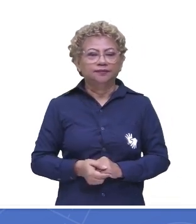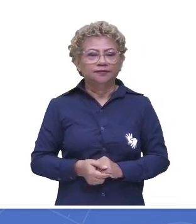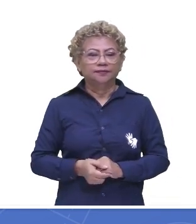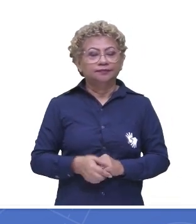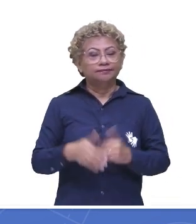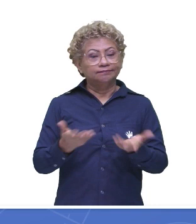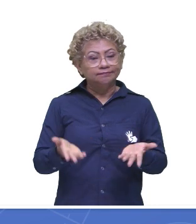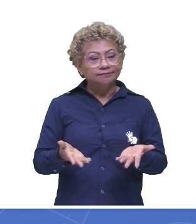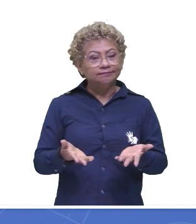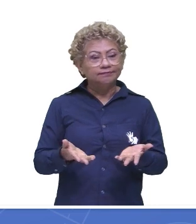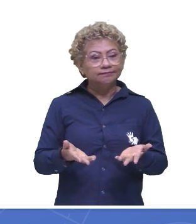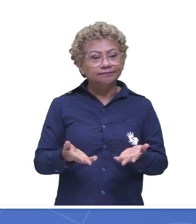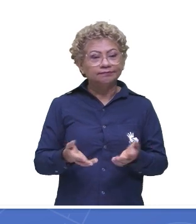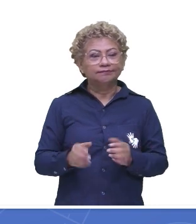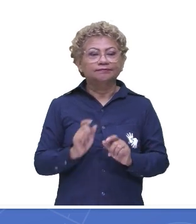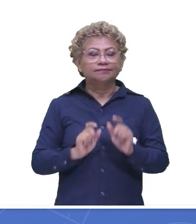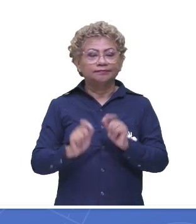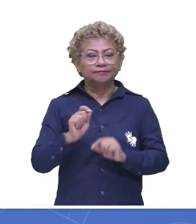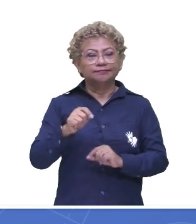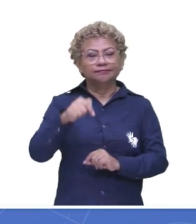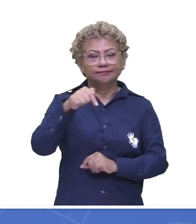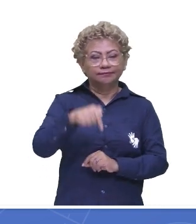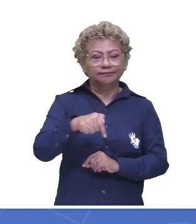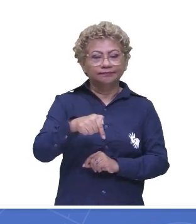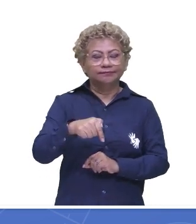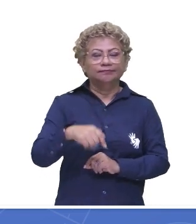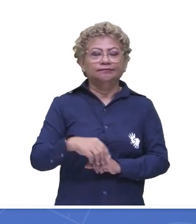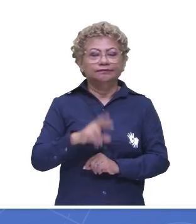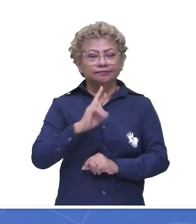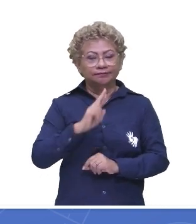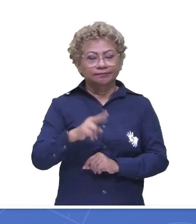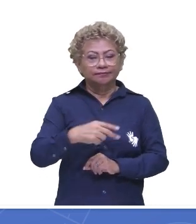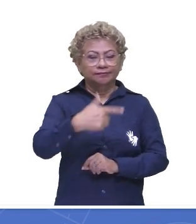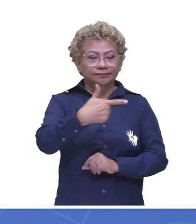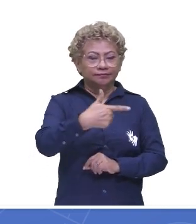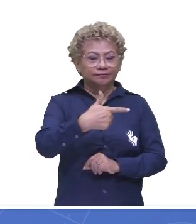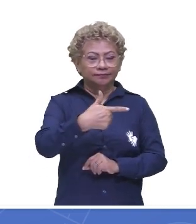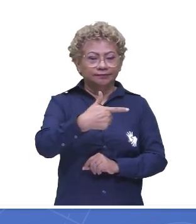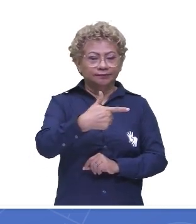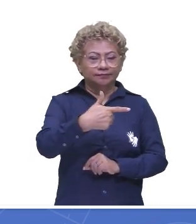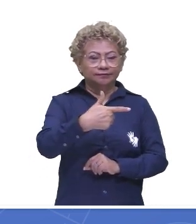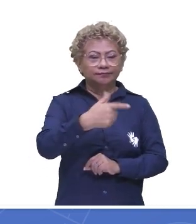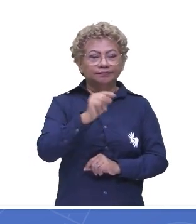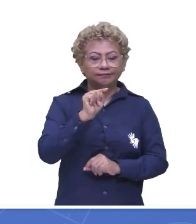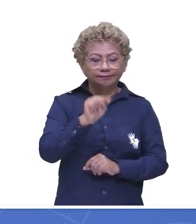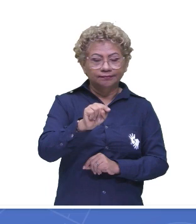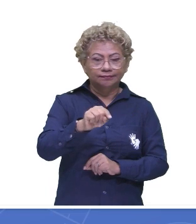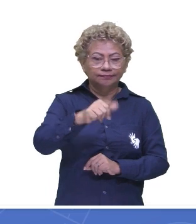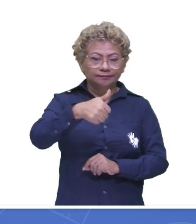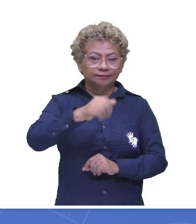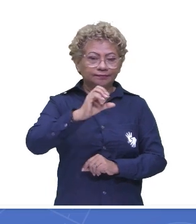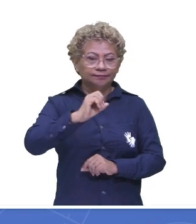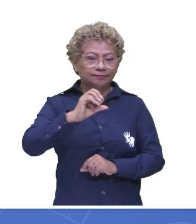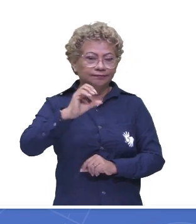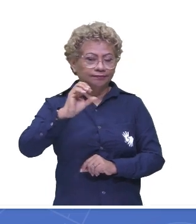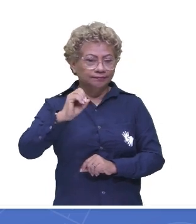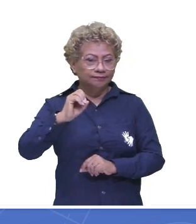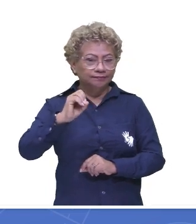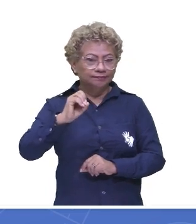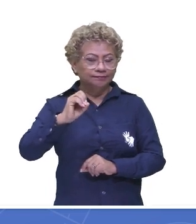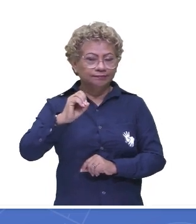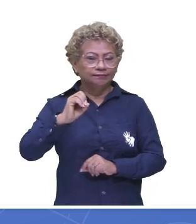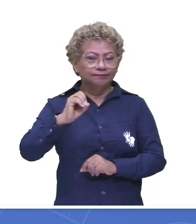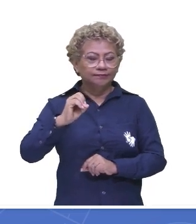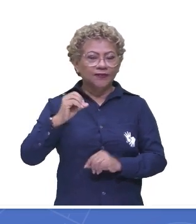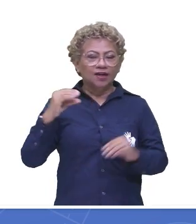Aí no gabarito nós temos que a quantidade de calor é 2.100 calorias, não é? 2.100 calorias. Na sequência, nós temos aí, como é que você